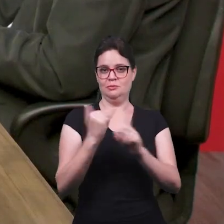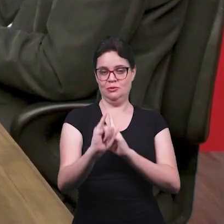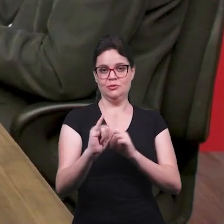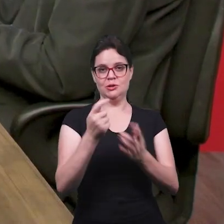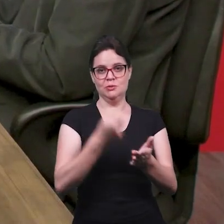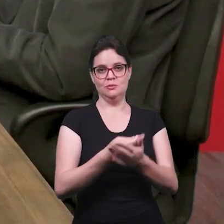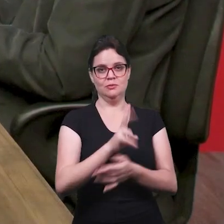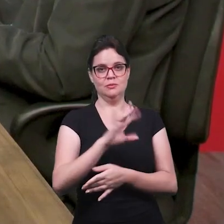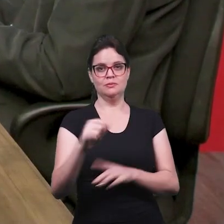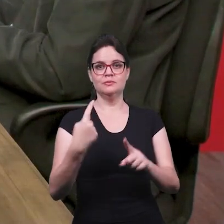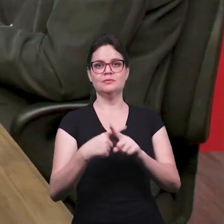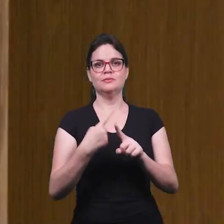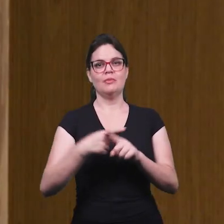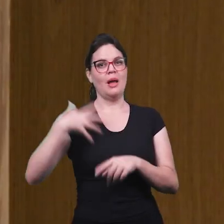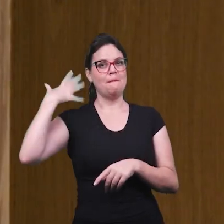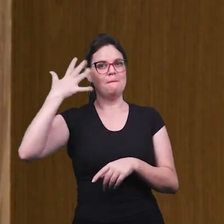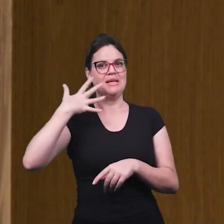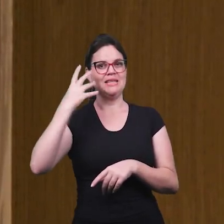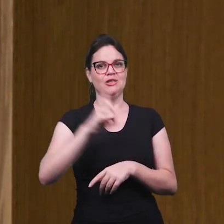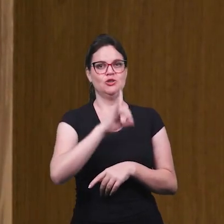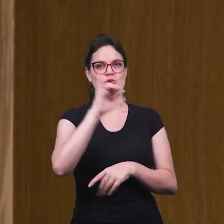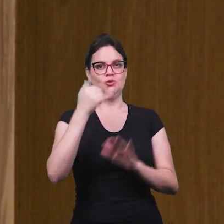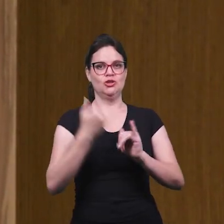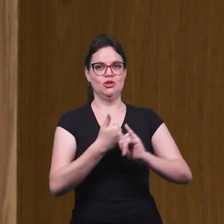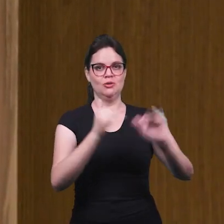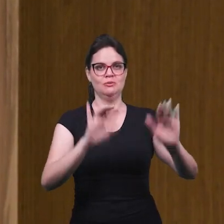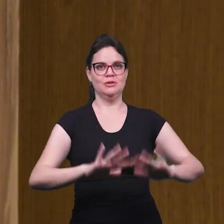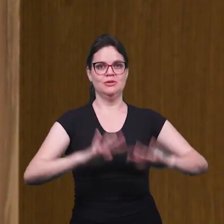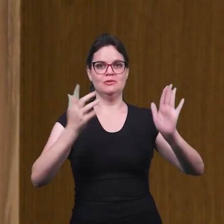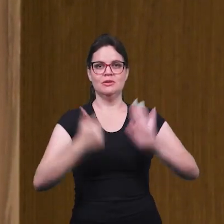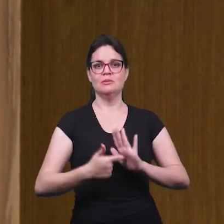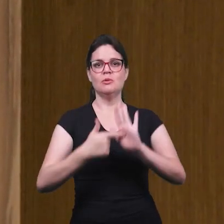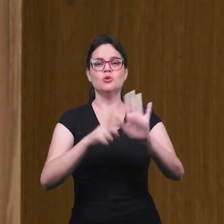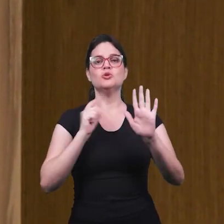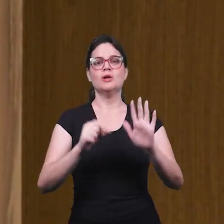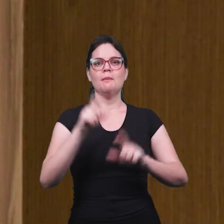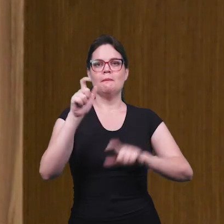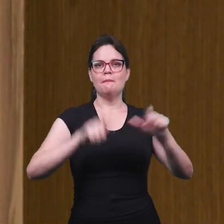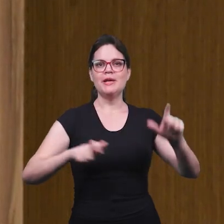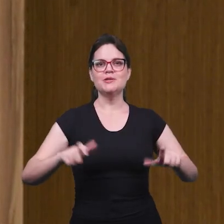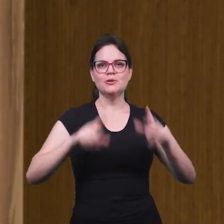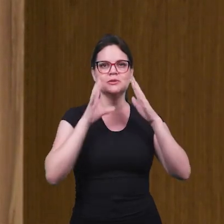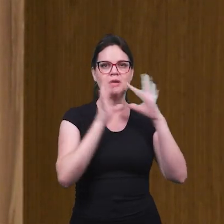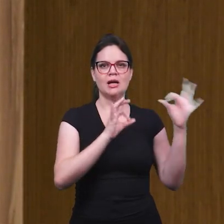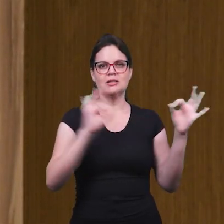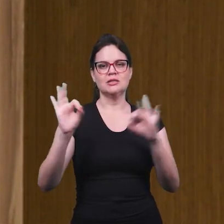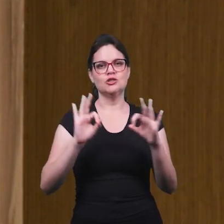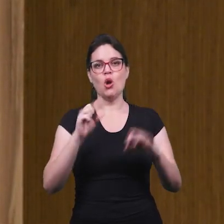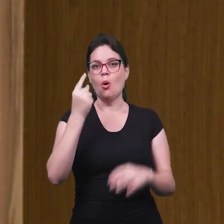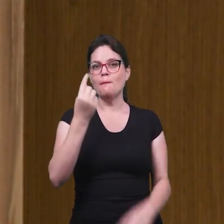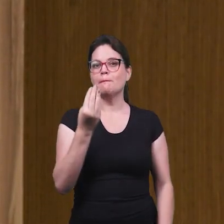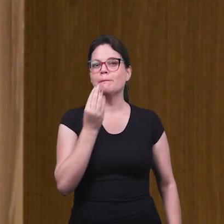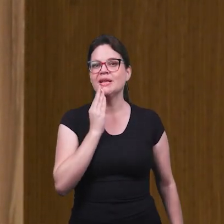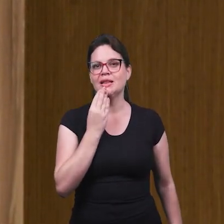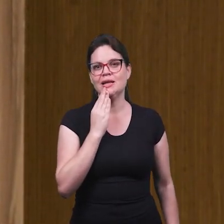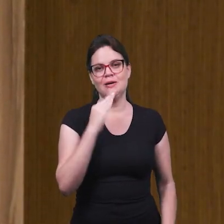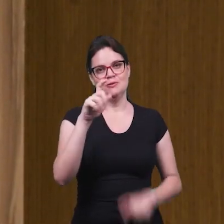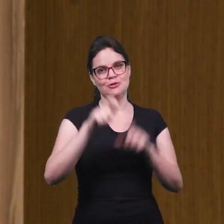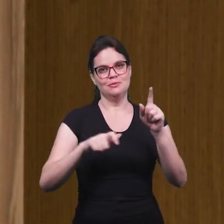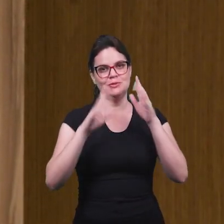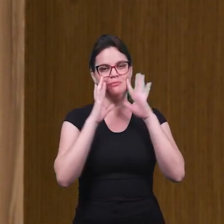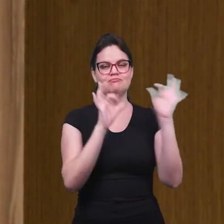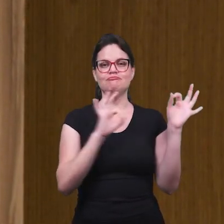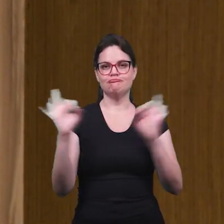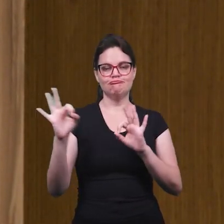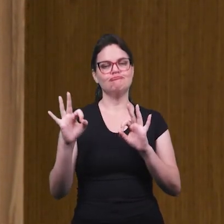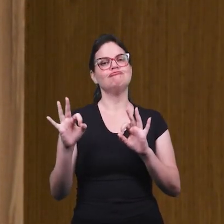e festas alcançou a mais de 1 bilhão de assistentes que receberam a mensagem do Espírito